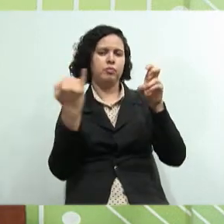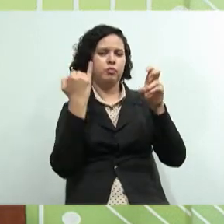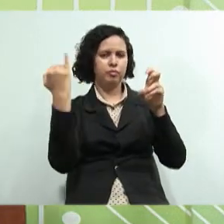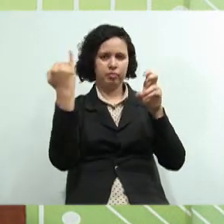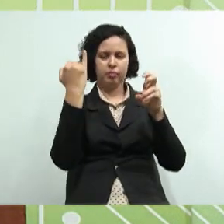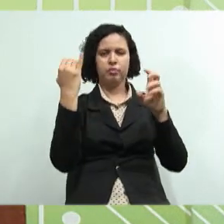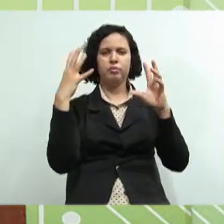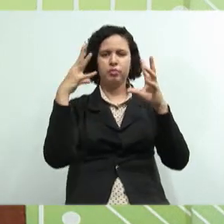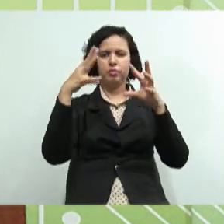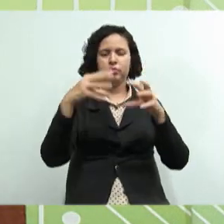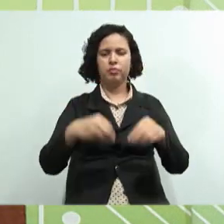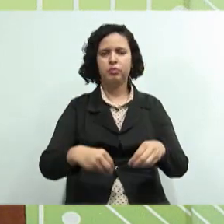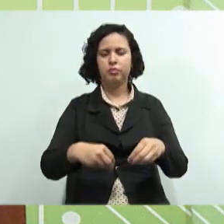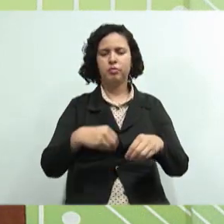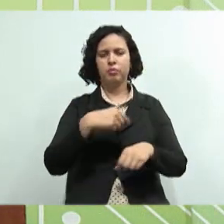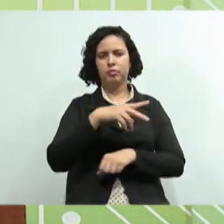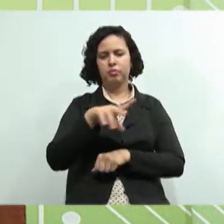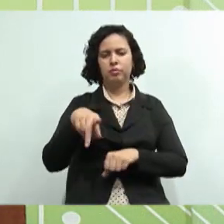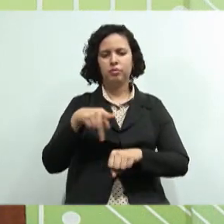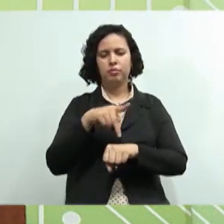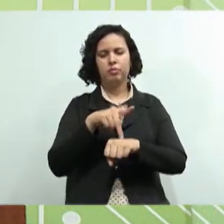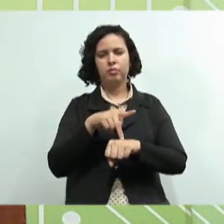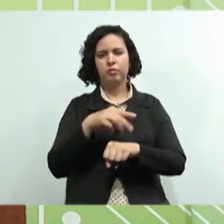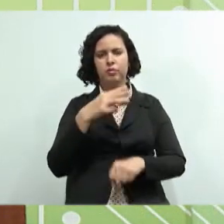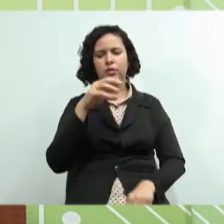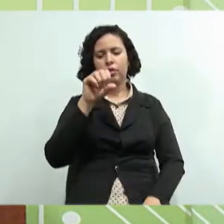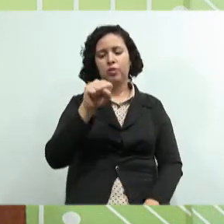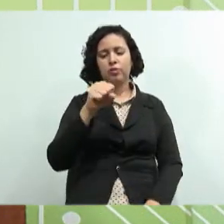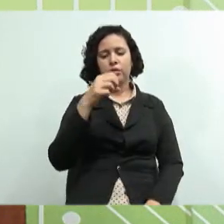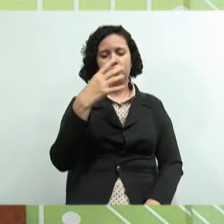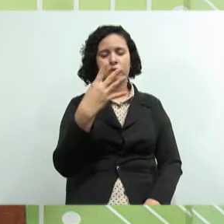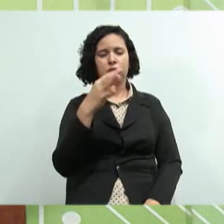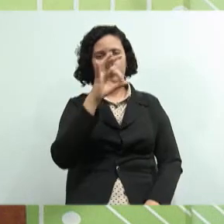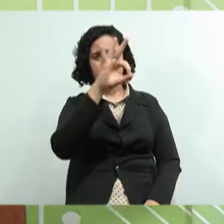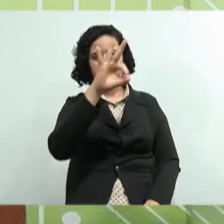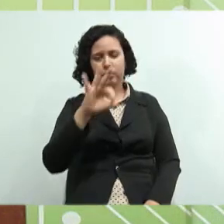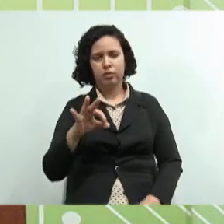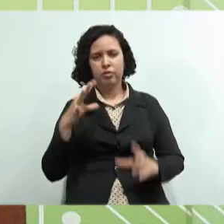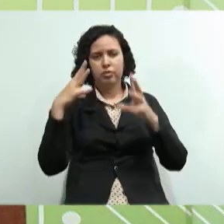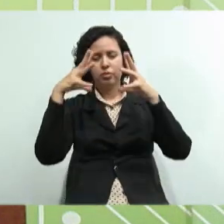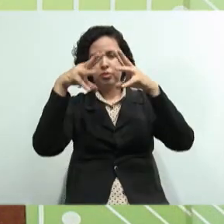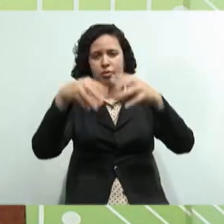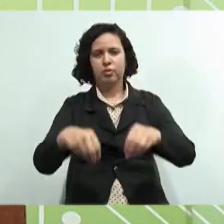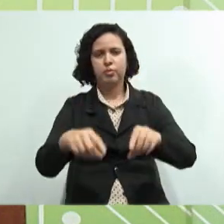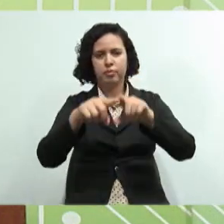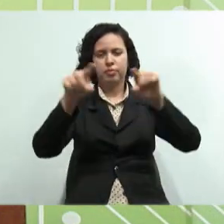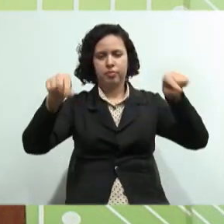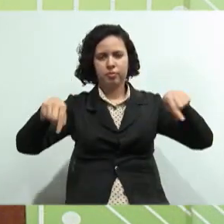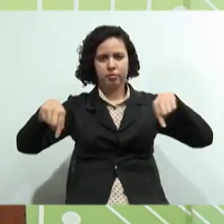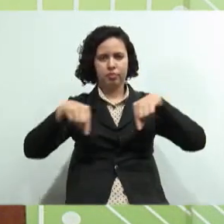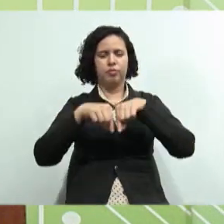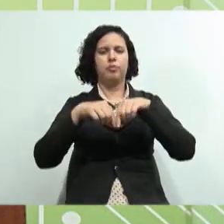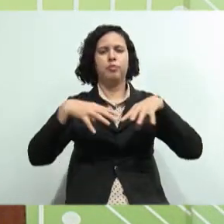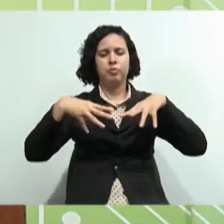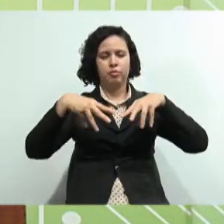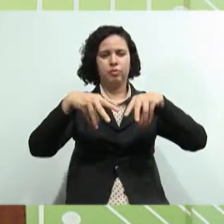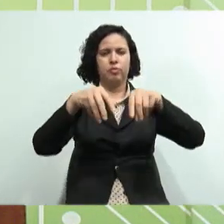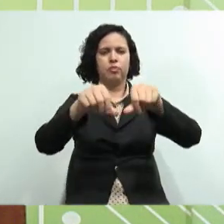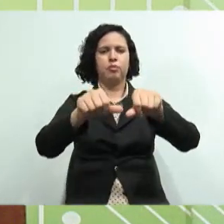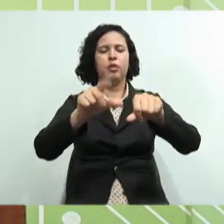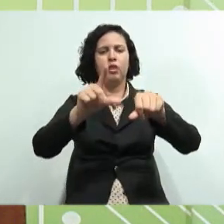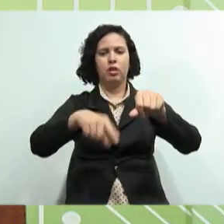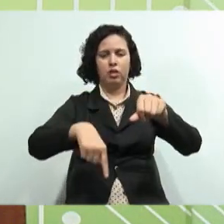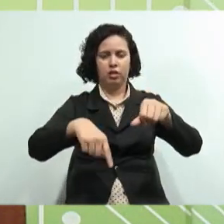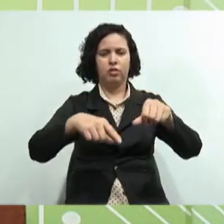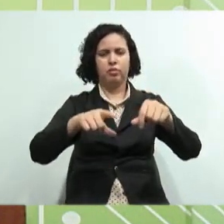para todo o país. A gente viu no nosso vídeo que 84%, então, de todas as propriedades rurais são propriedades de agricultura